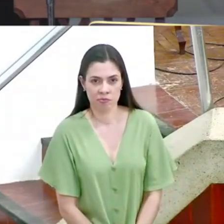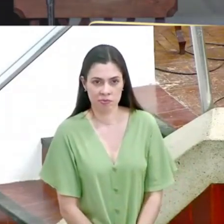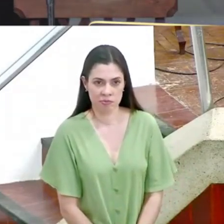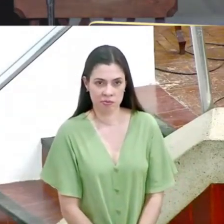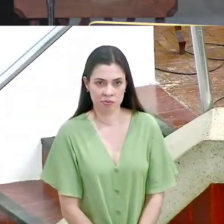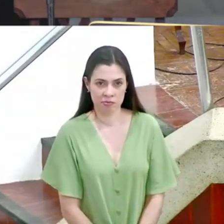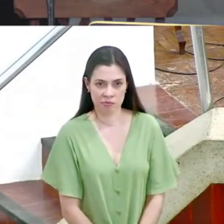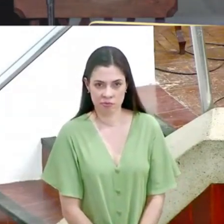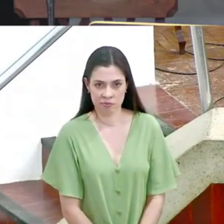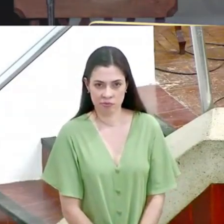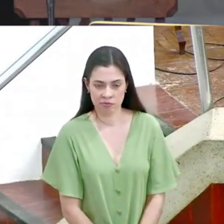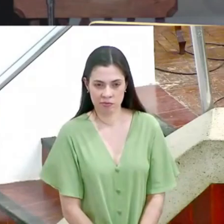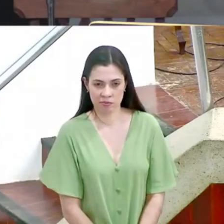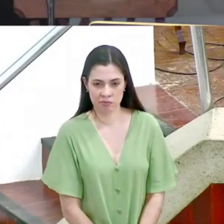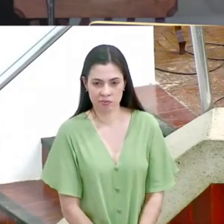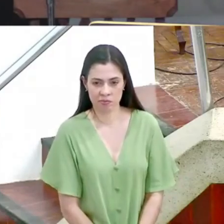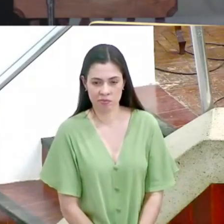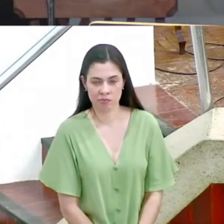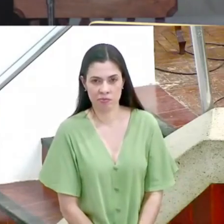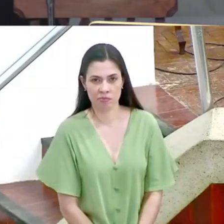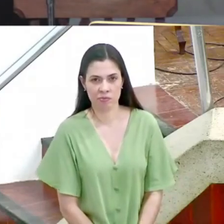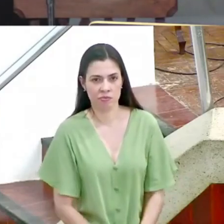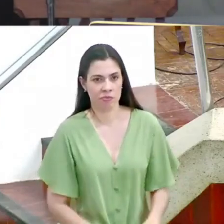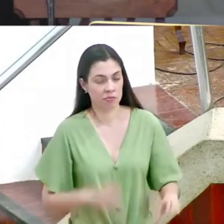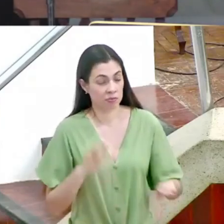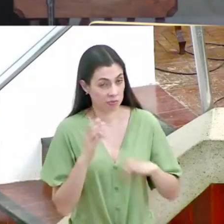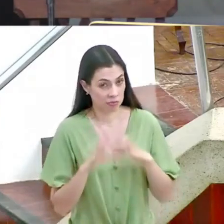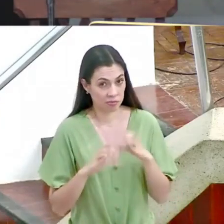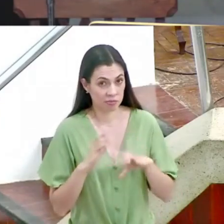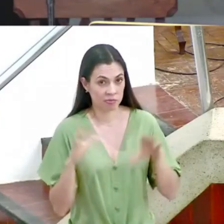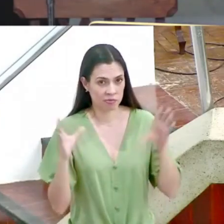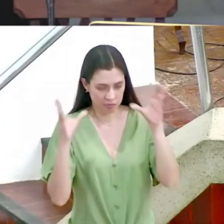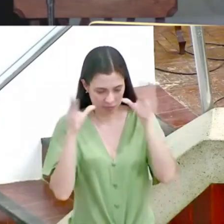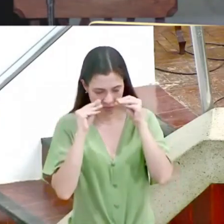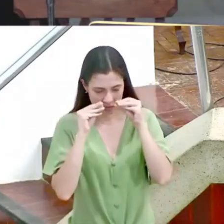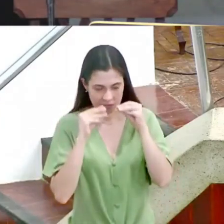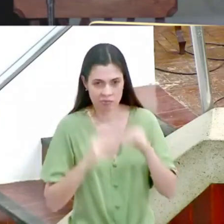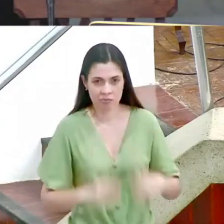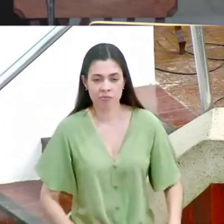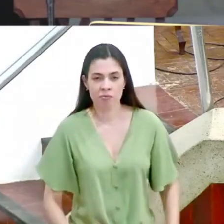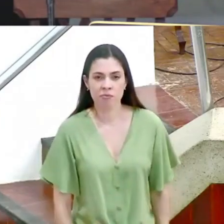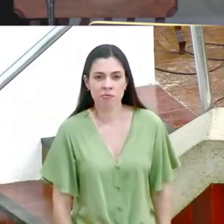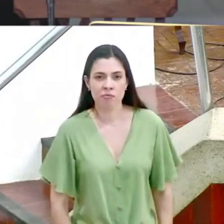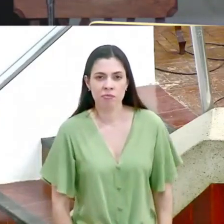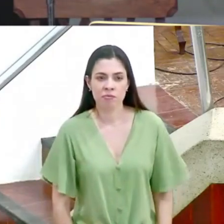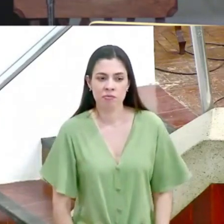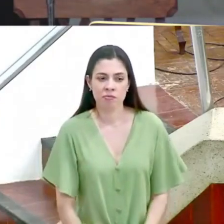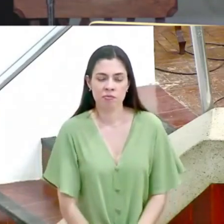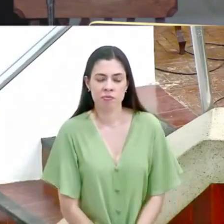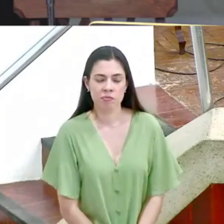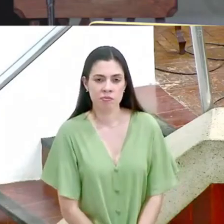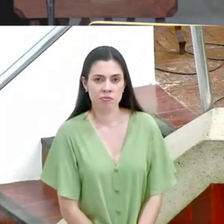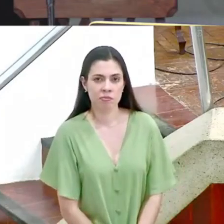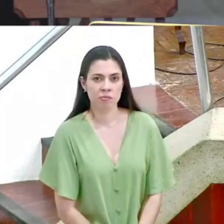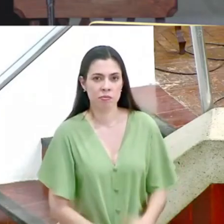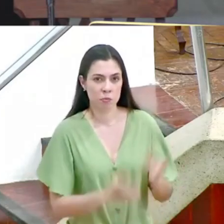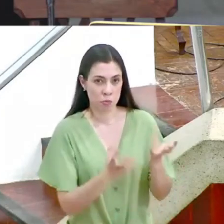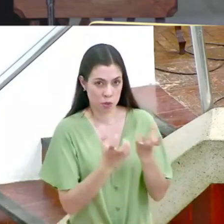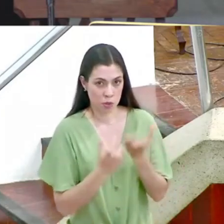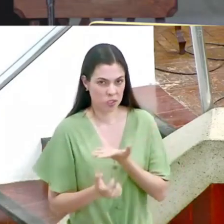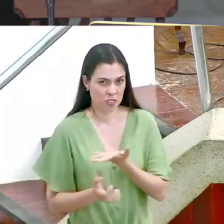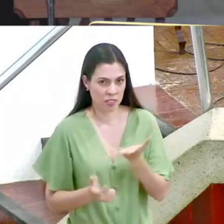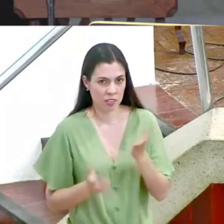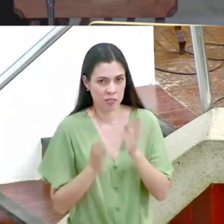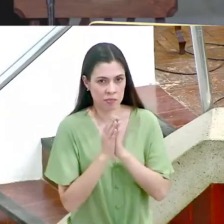vida nós cantamos isso nessa noite eu gostaria que nesse instante você fechasse os